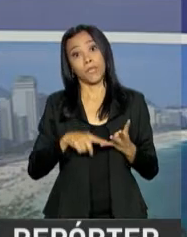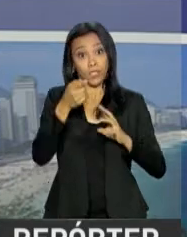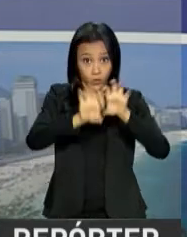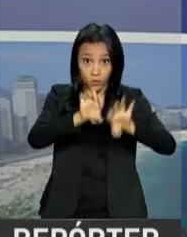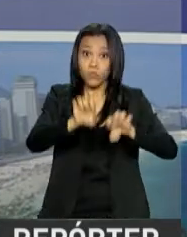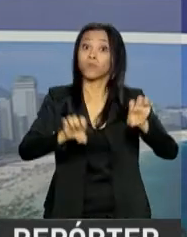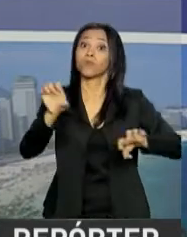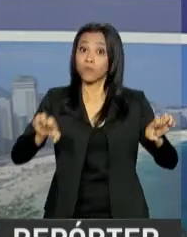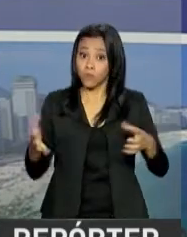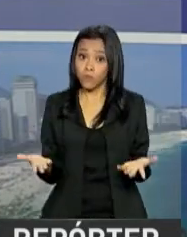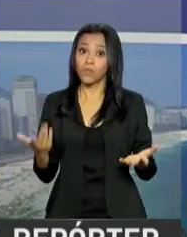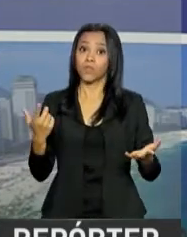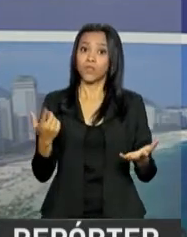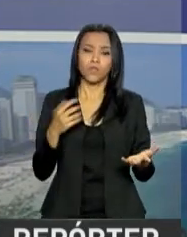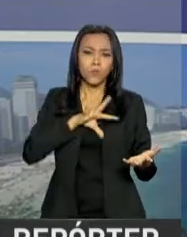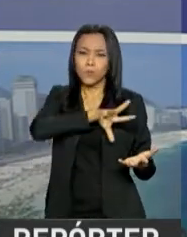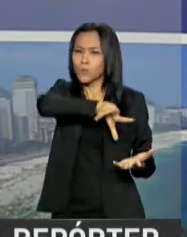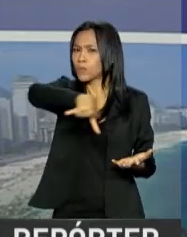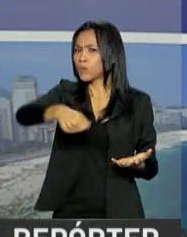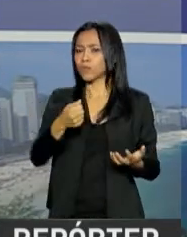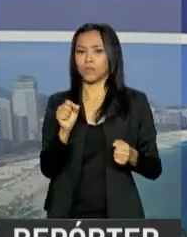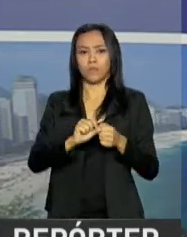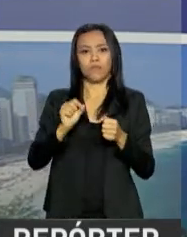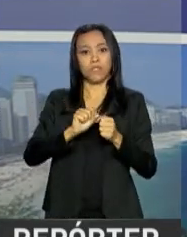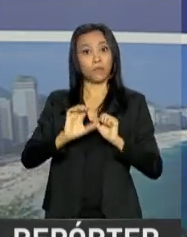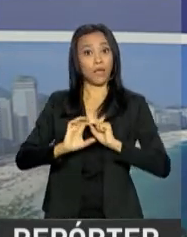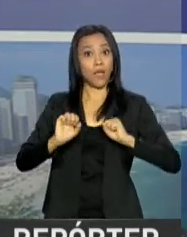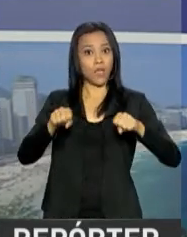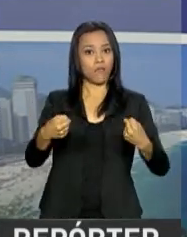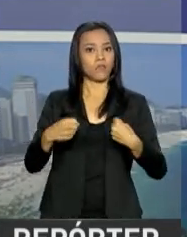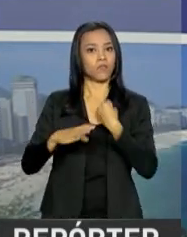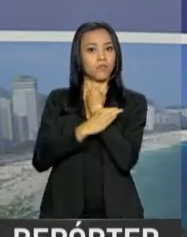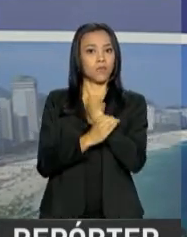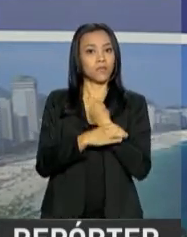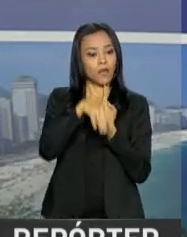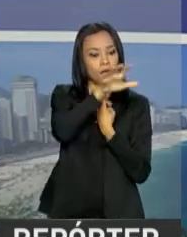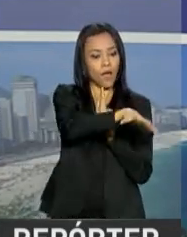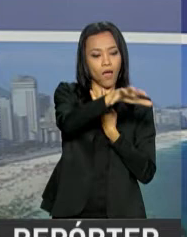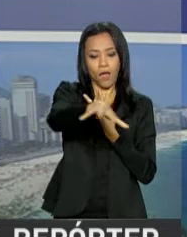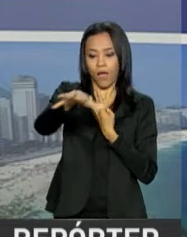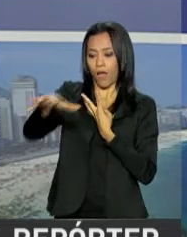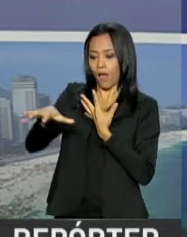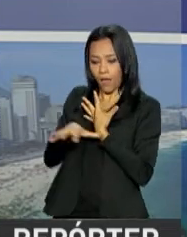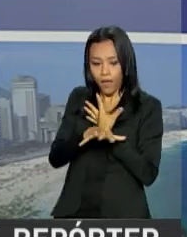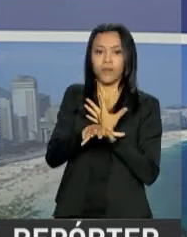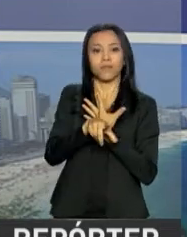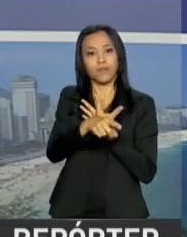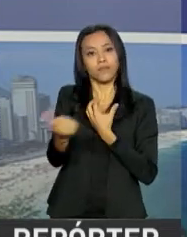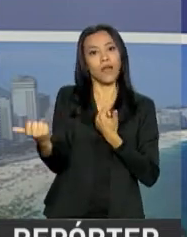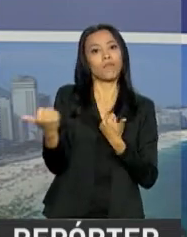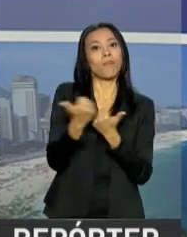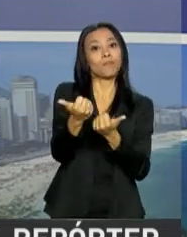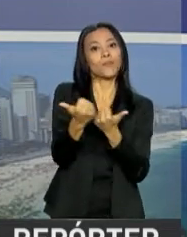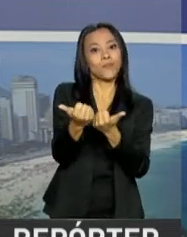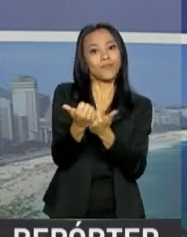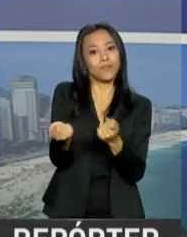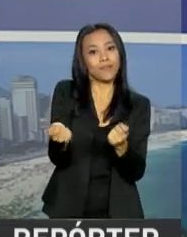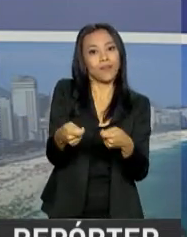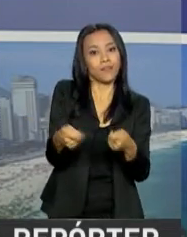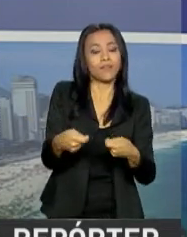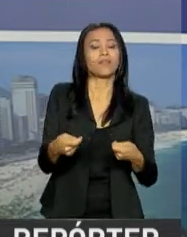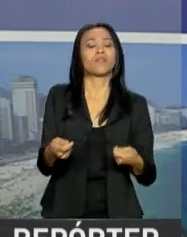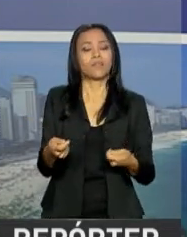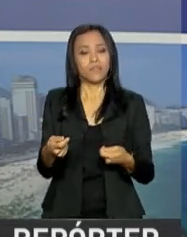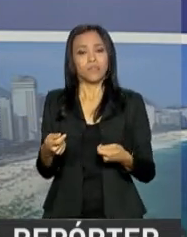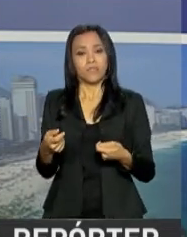e os investimentos vão ter que ser feitos para reforçar a segurança e são todas as áreas muito propícias a cooperação inclusive por esse aspecto